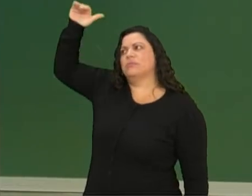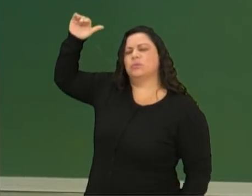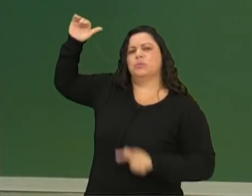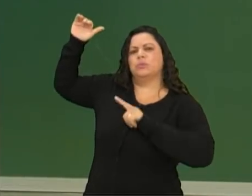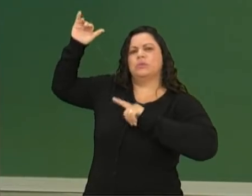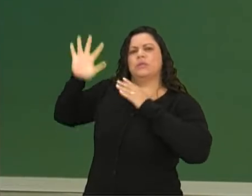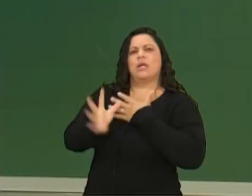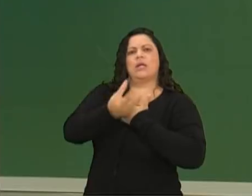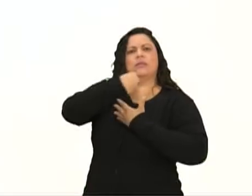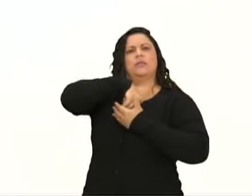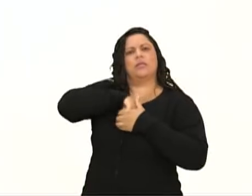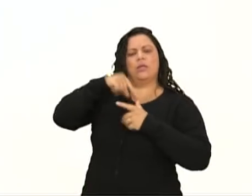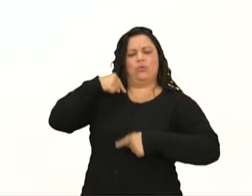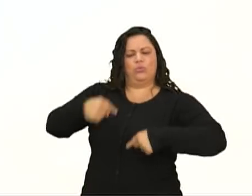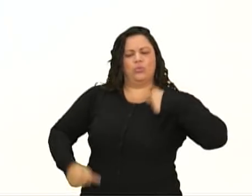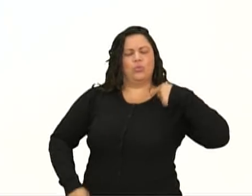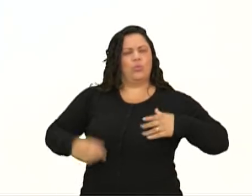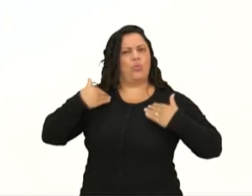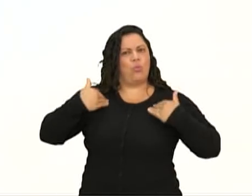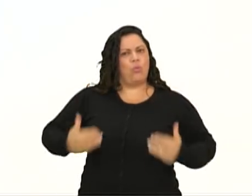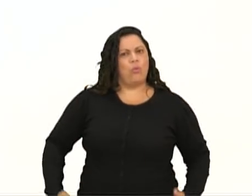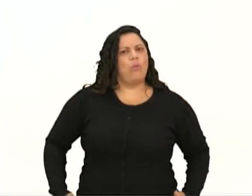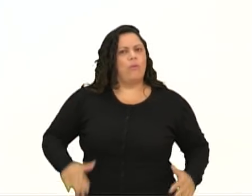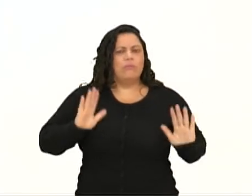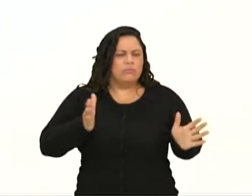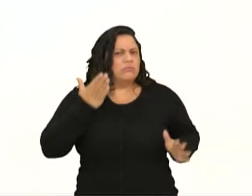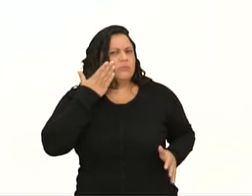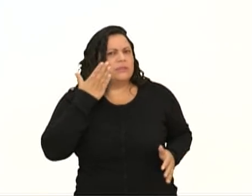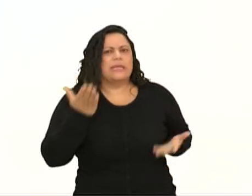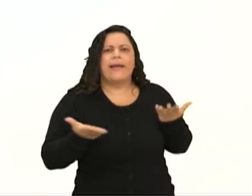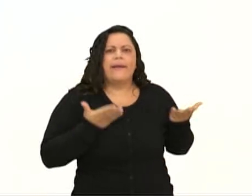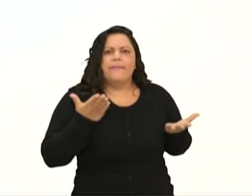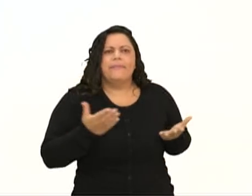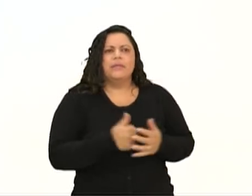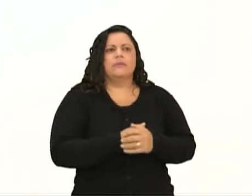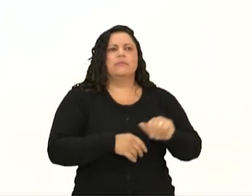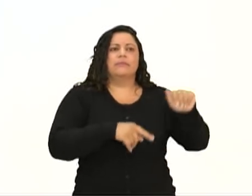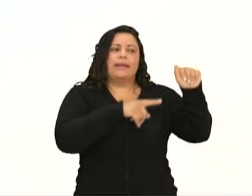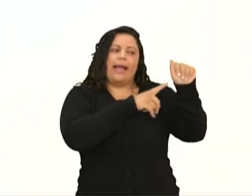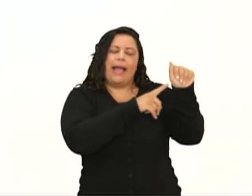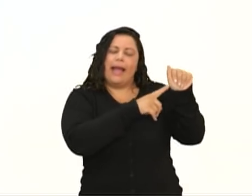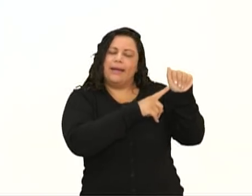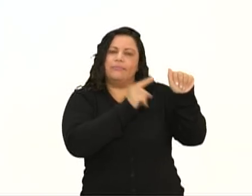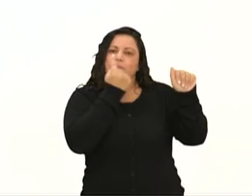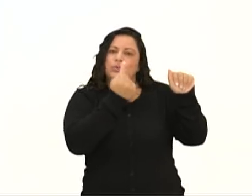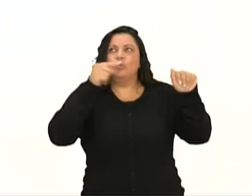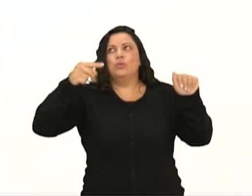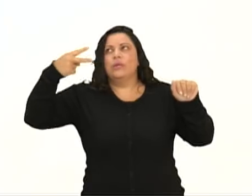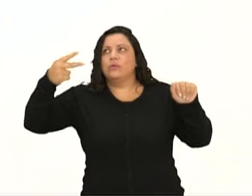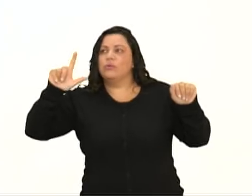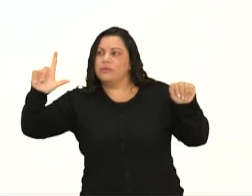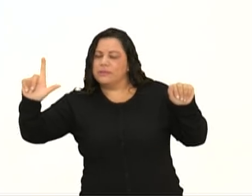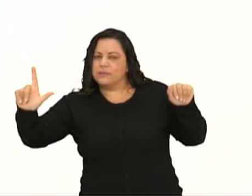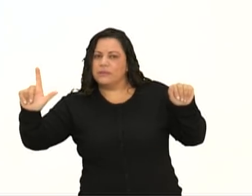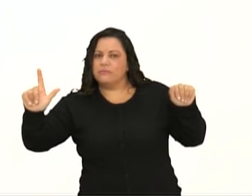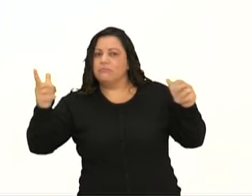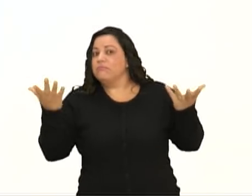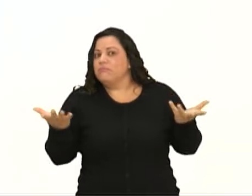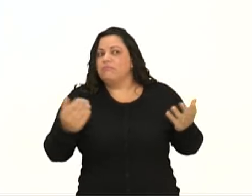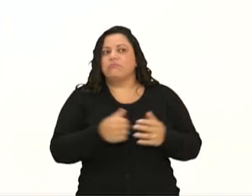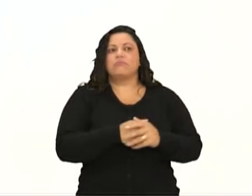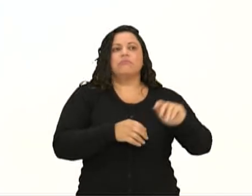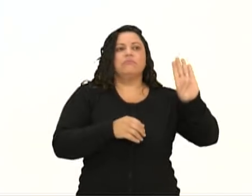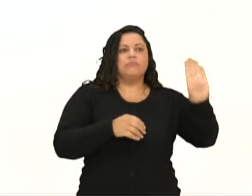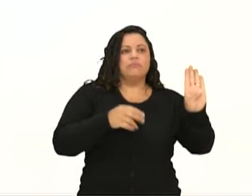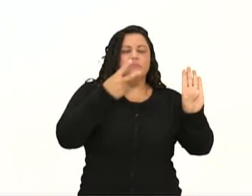corpo? Vamos dar uma olhada. A opção A, de 1 a 2 litros. A opção B, de 2 a 3